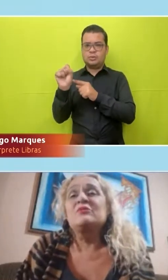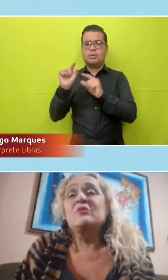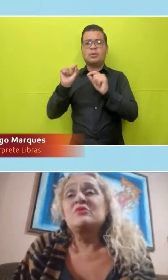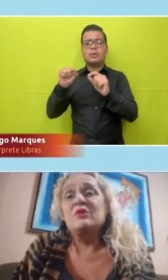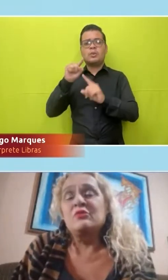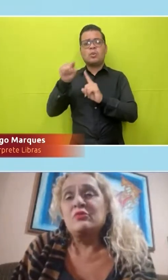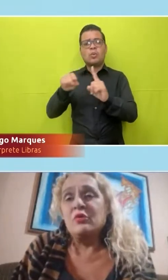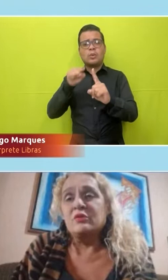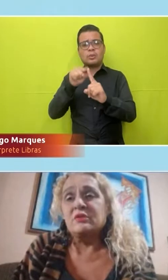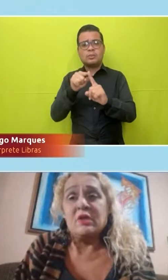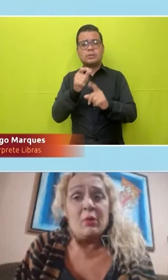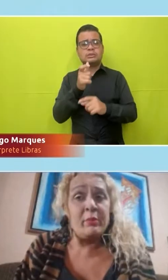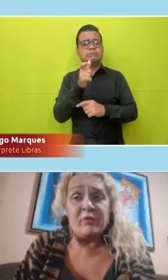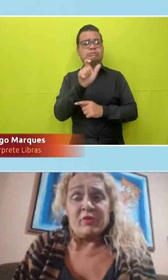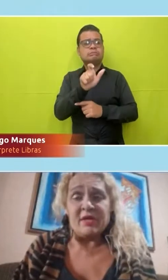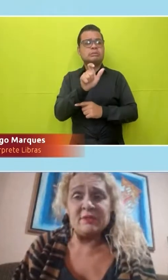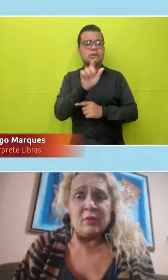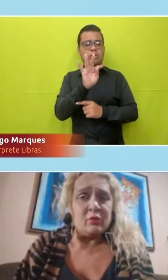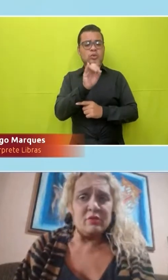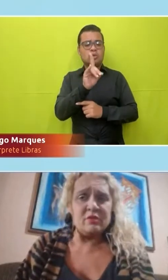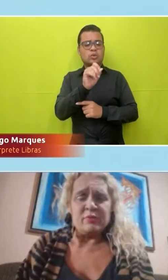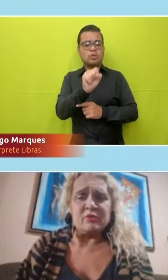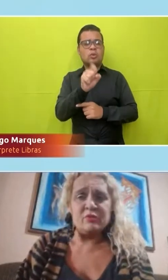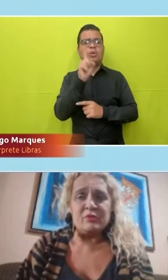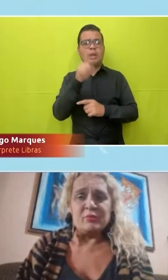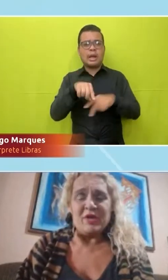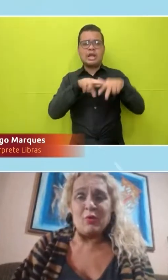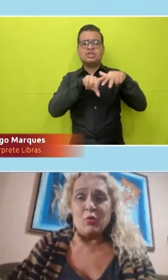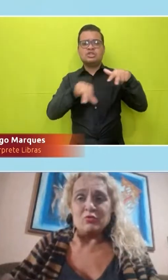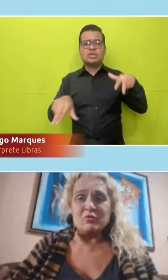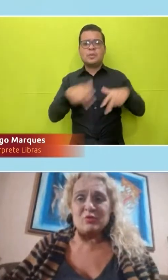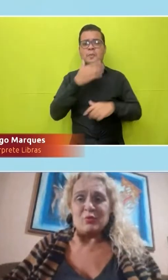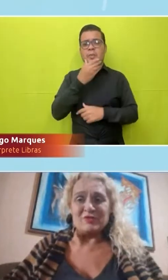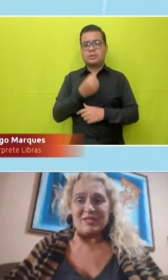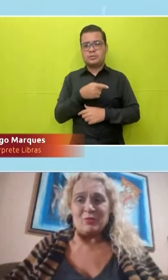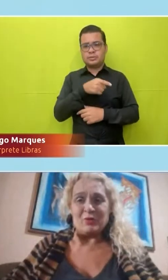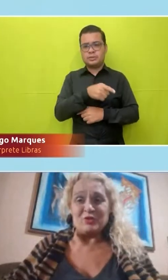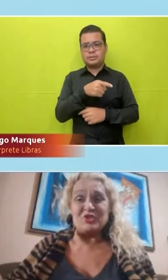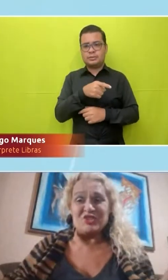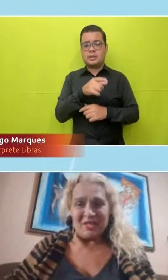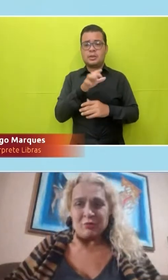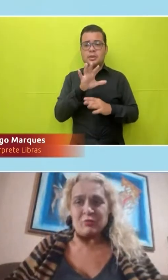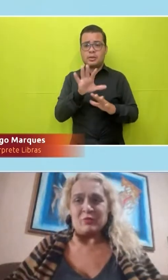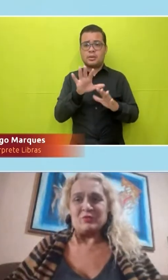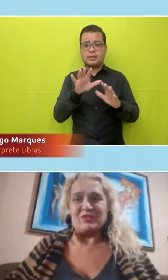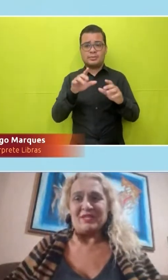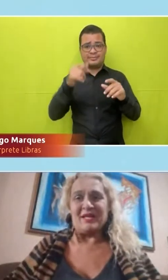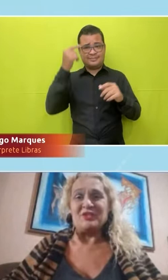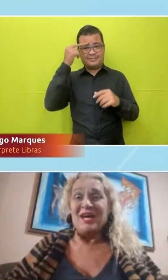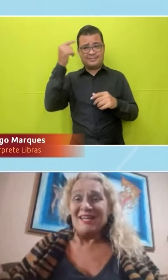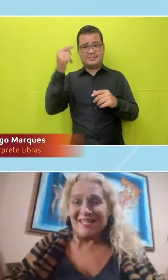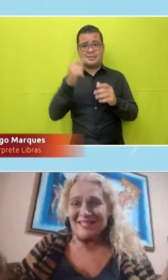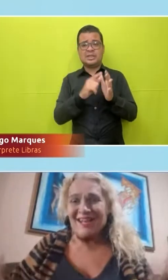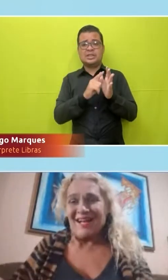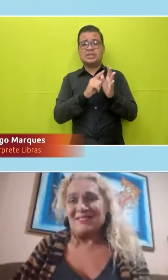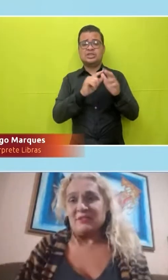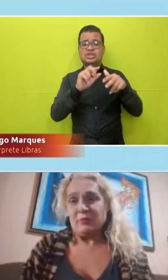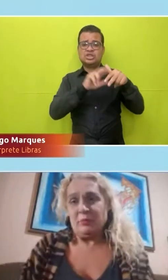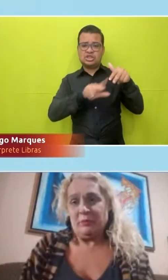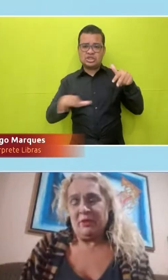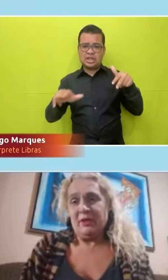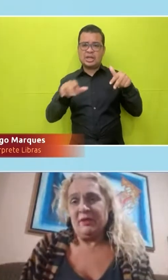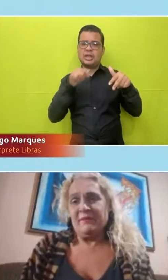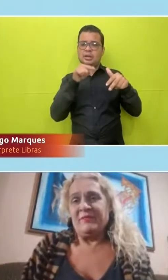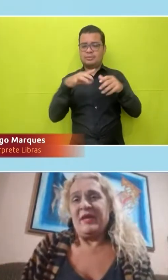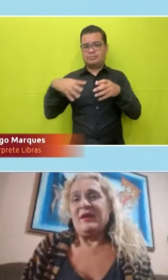identificação do não gênero de todos, que é uma provocação a todas as pessoas. Porque a construção conceitual de gênero numa sociedade que traz esse